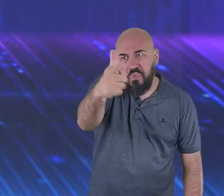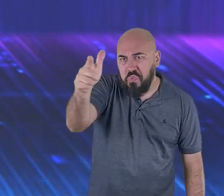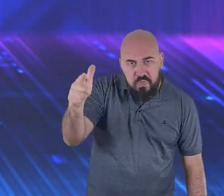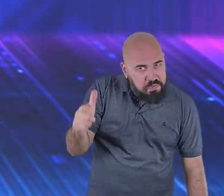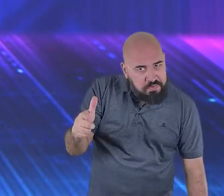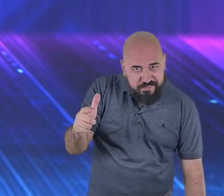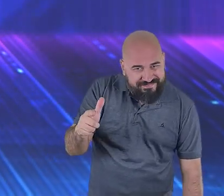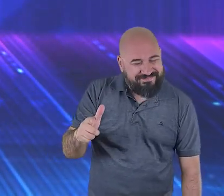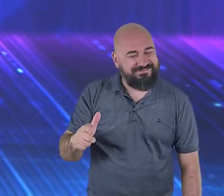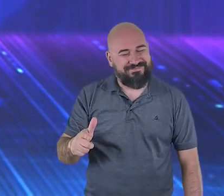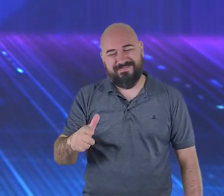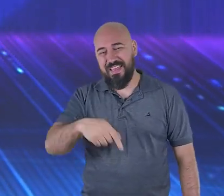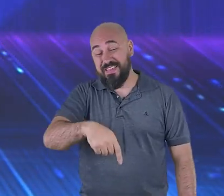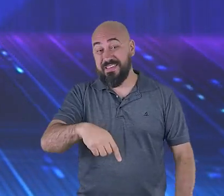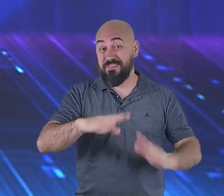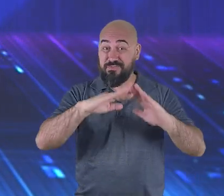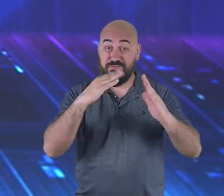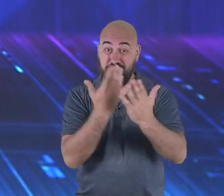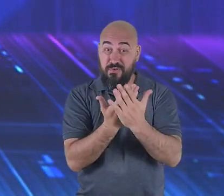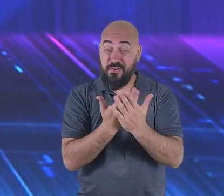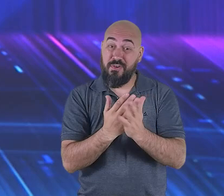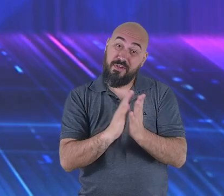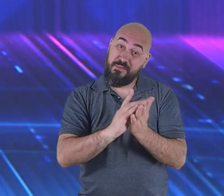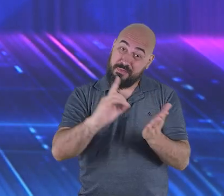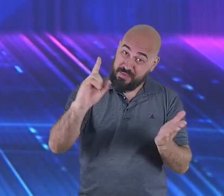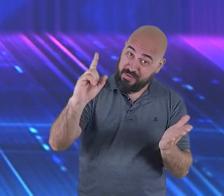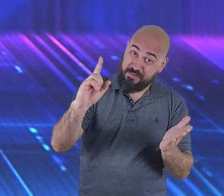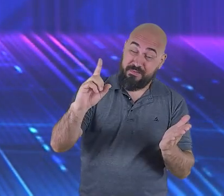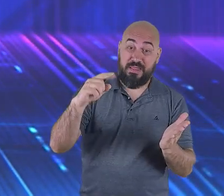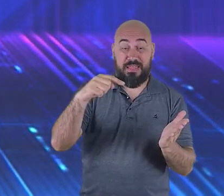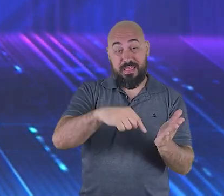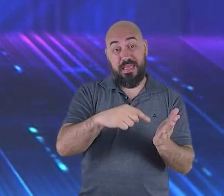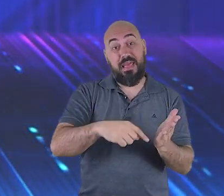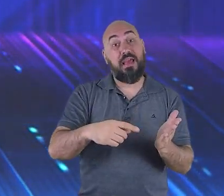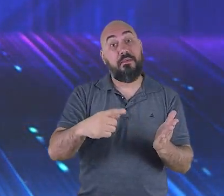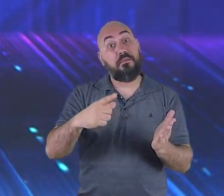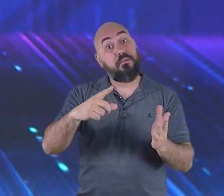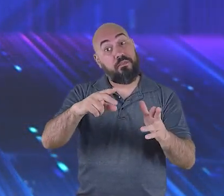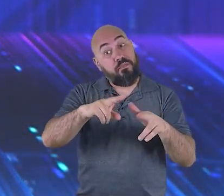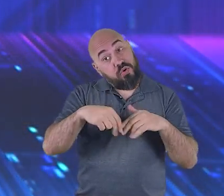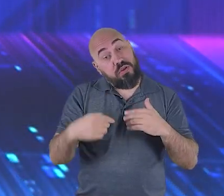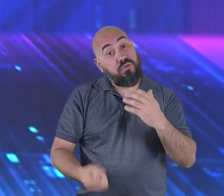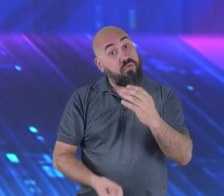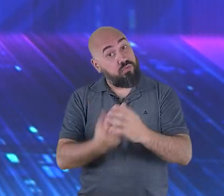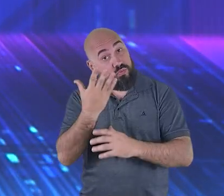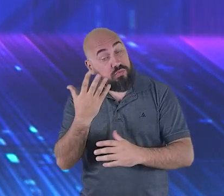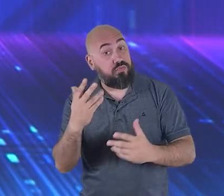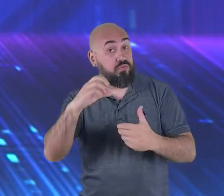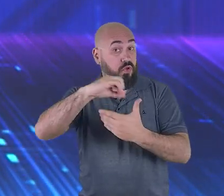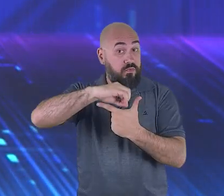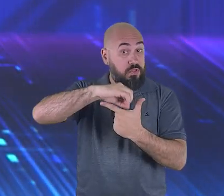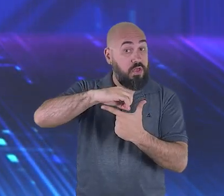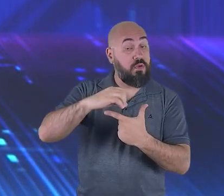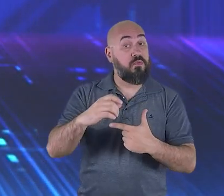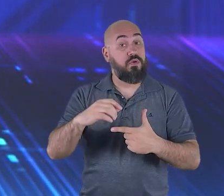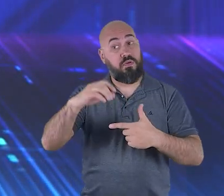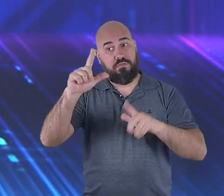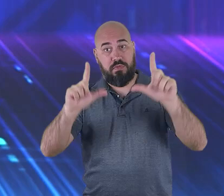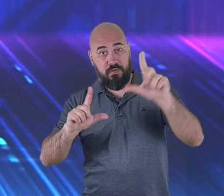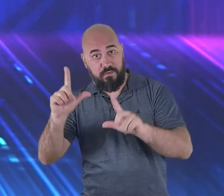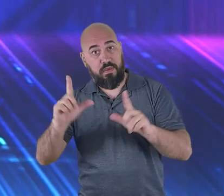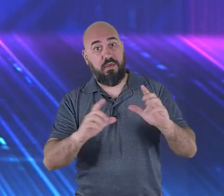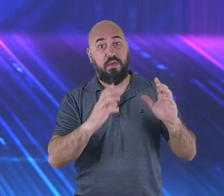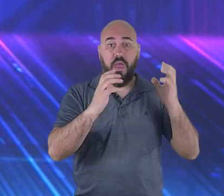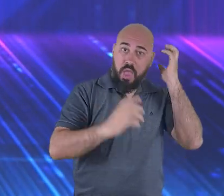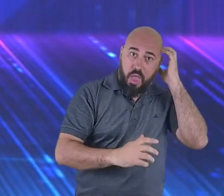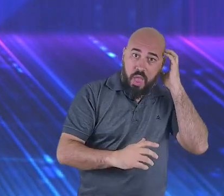da Novo Tempo, na verdade, é a razão da existência da Novo Tempo, porque nós usamos TV, rádio e internet